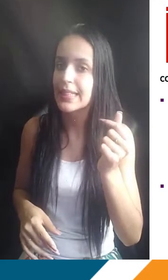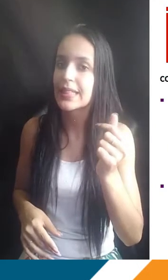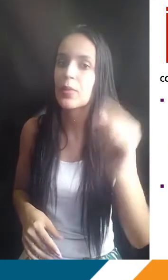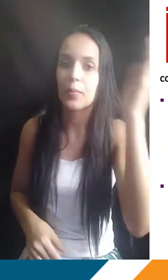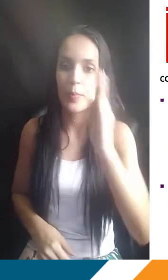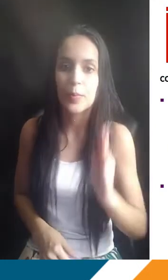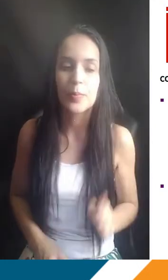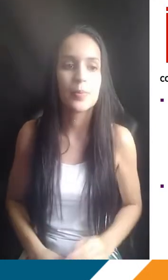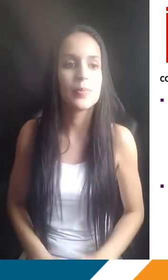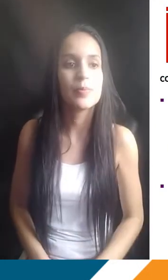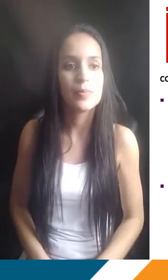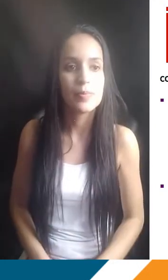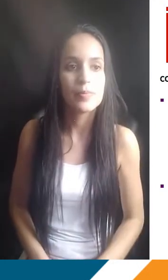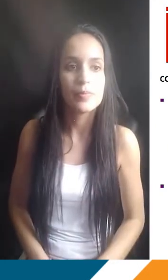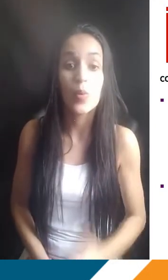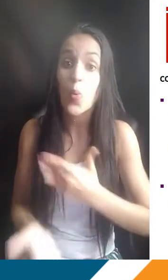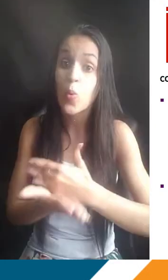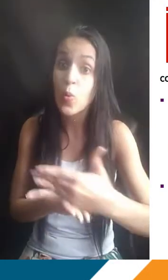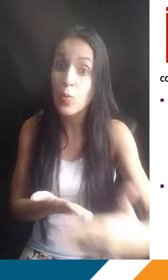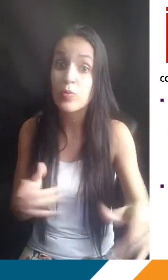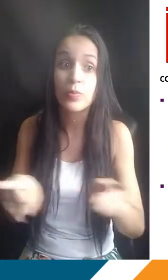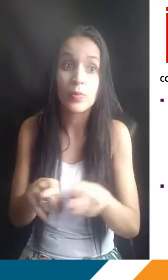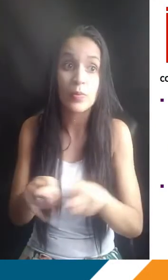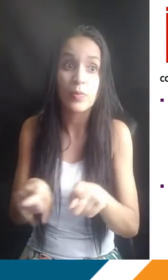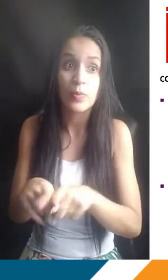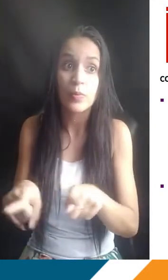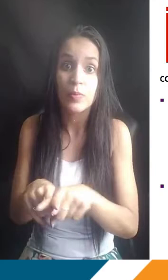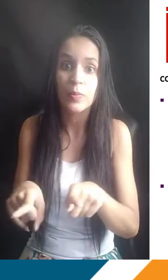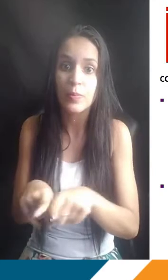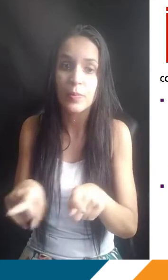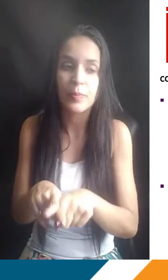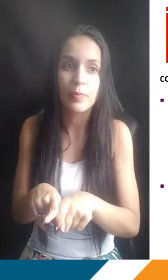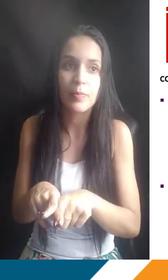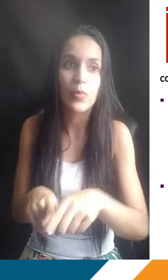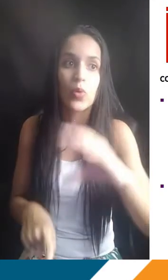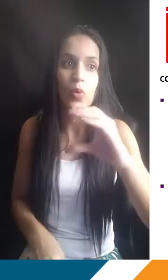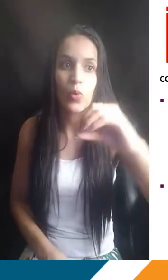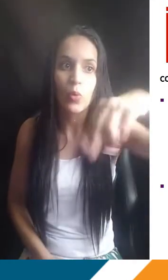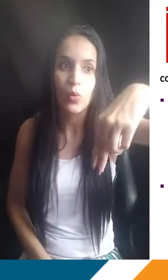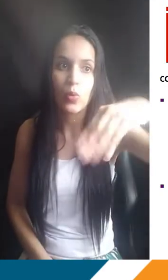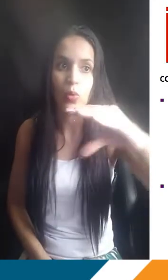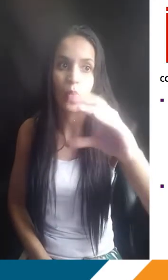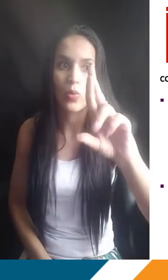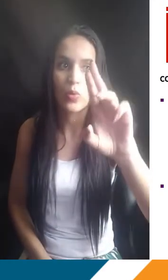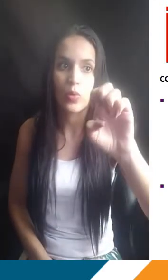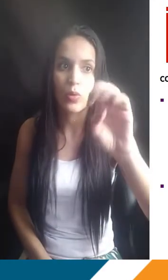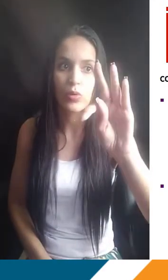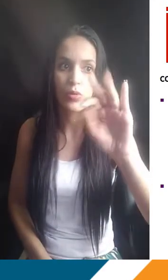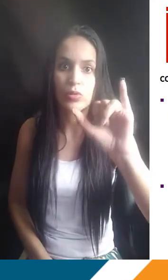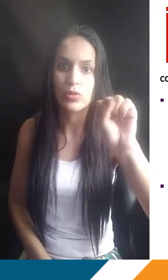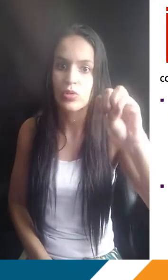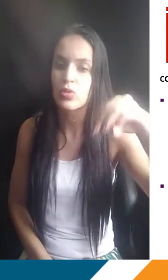falando das características desse movimento chamado de movimento concreto, a gente pode falar que ele vai ser uma oposição